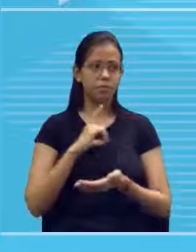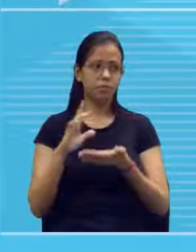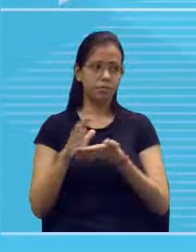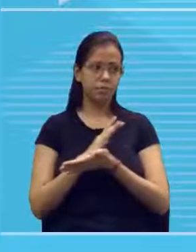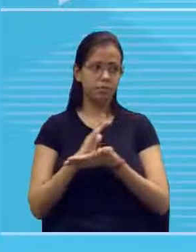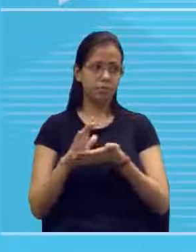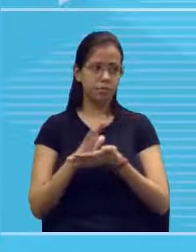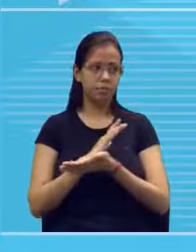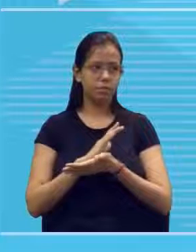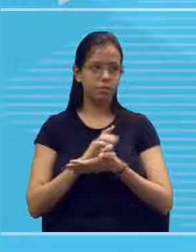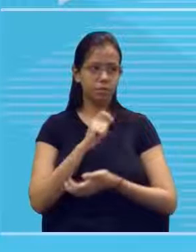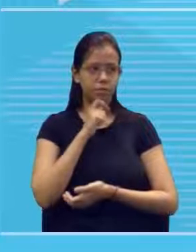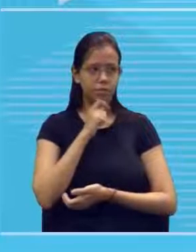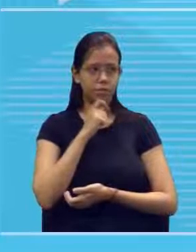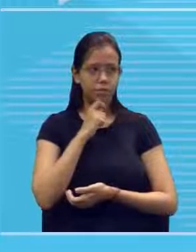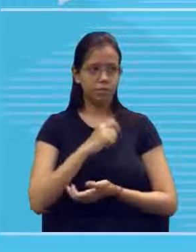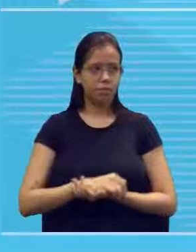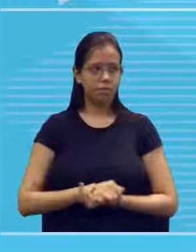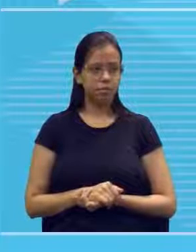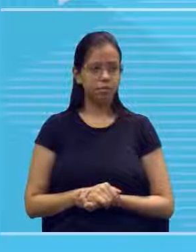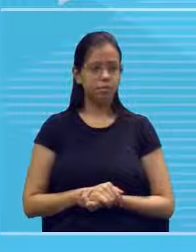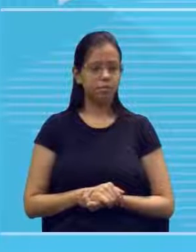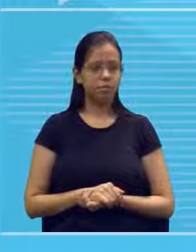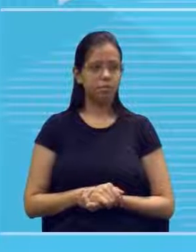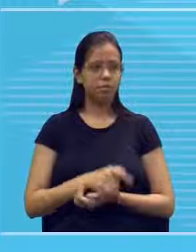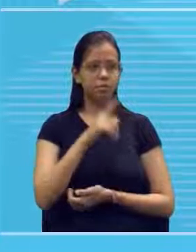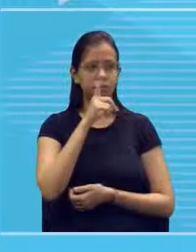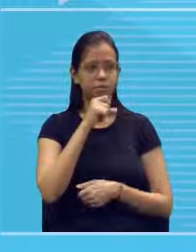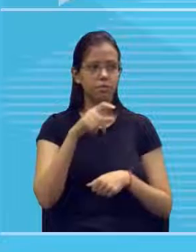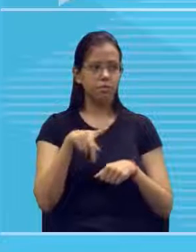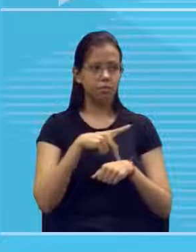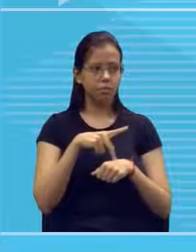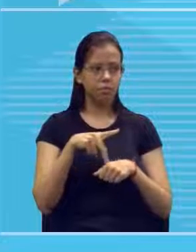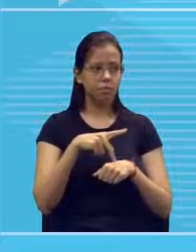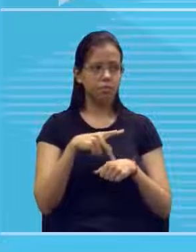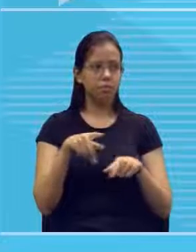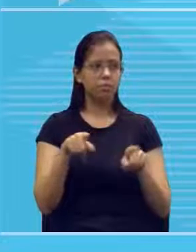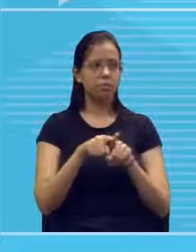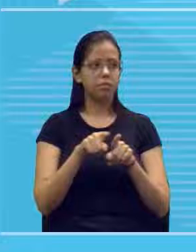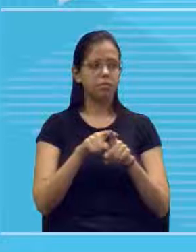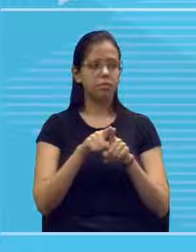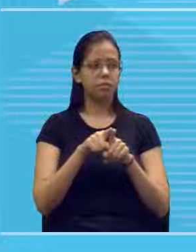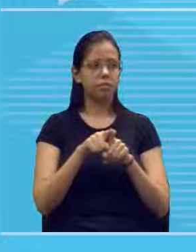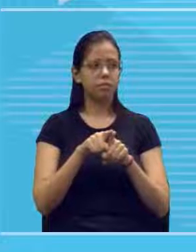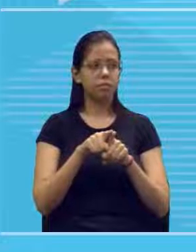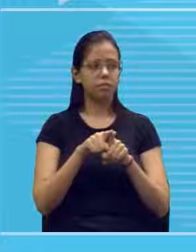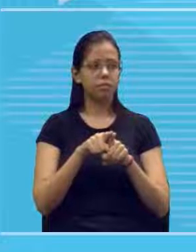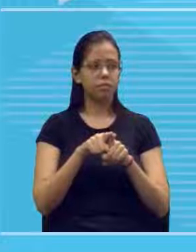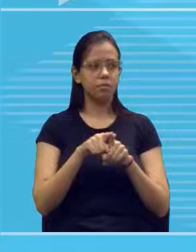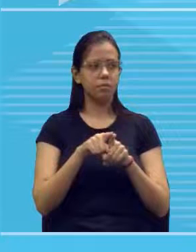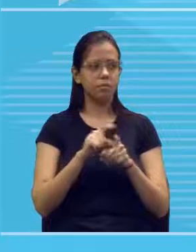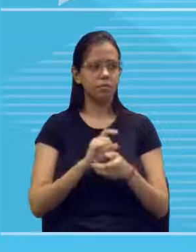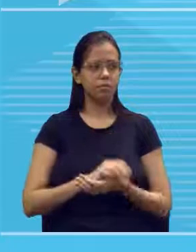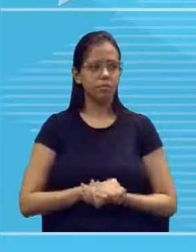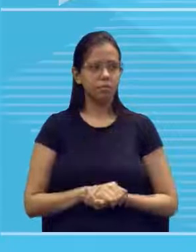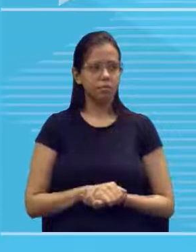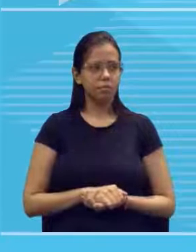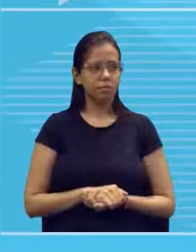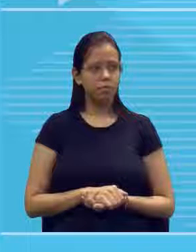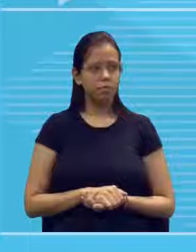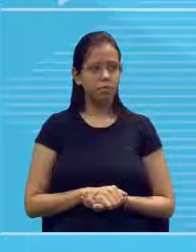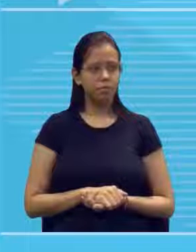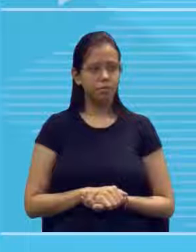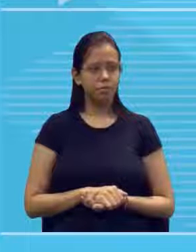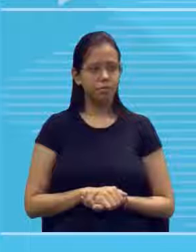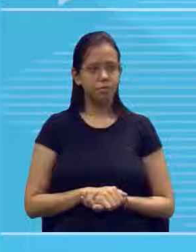constelações ainda taça Corvo Centauro né aí a gente observa que